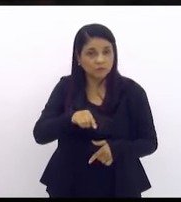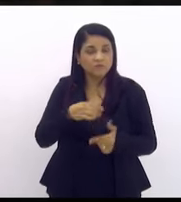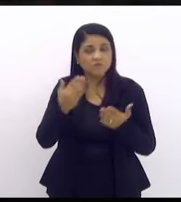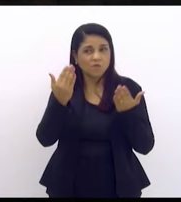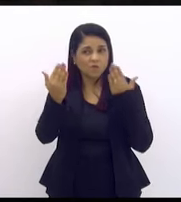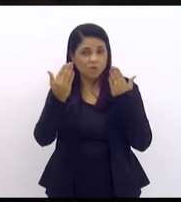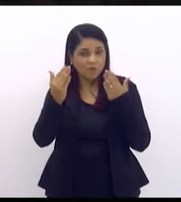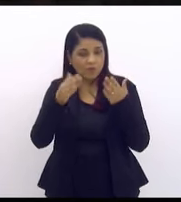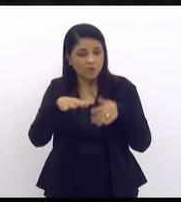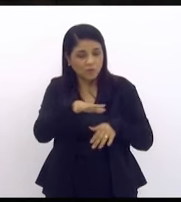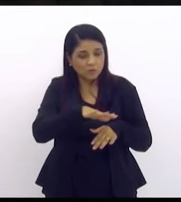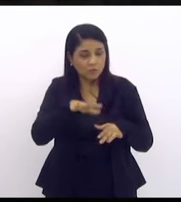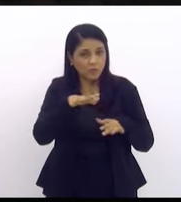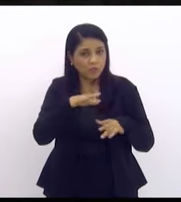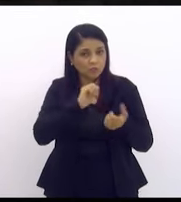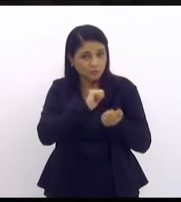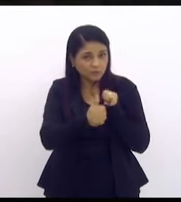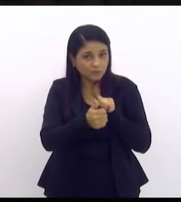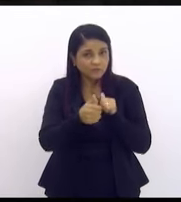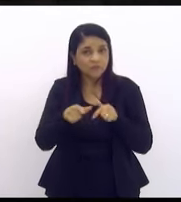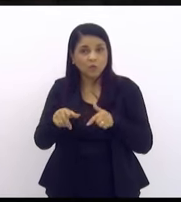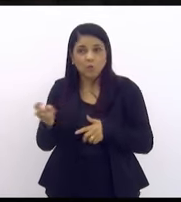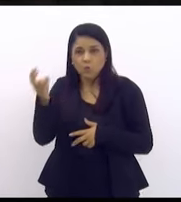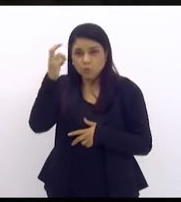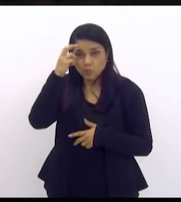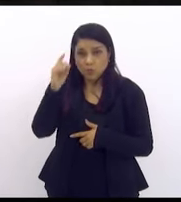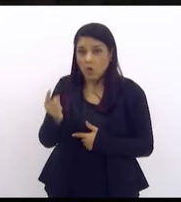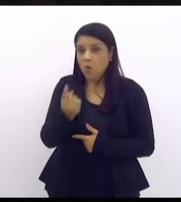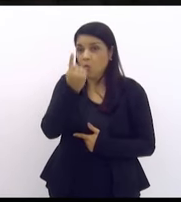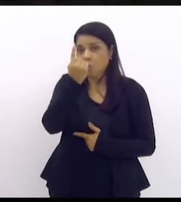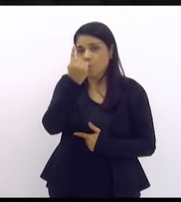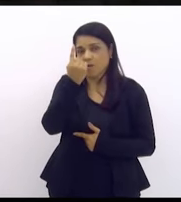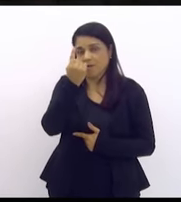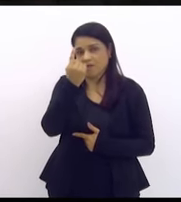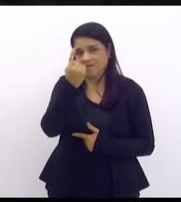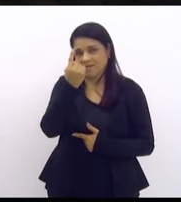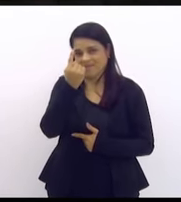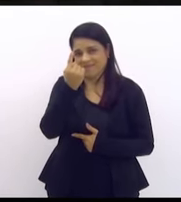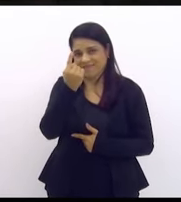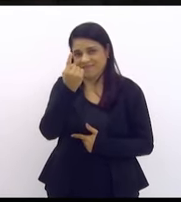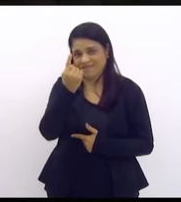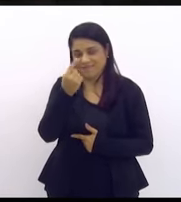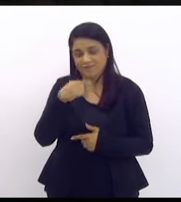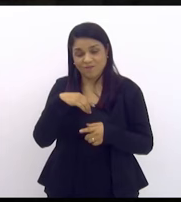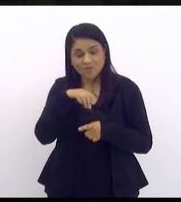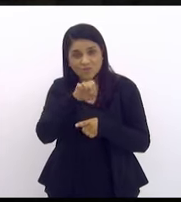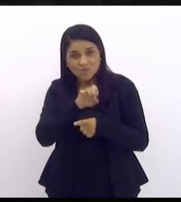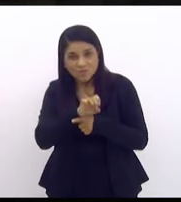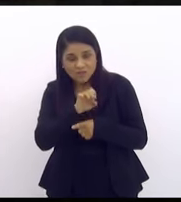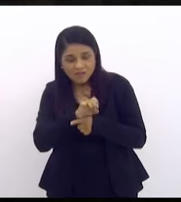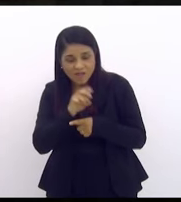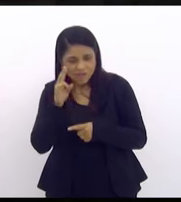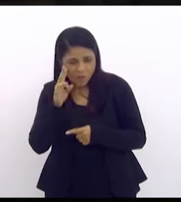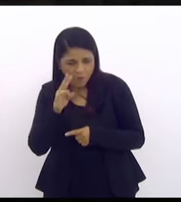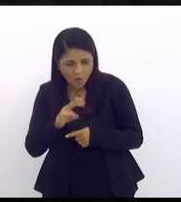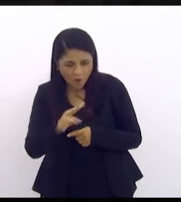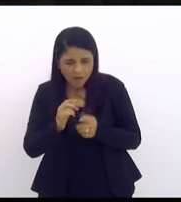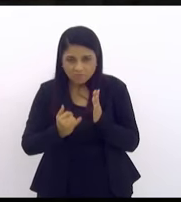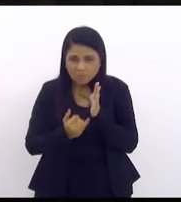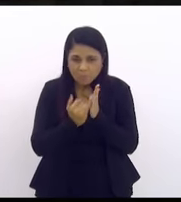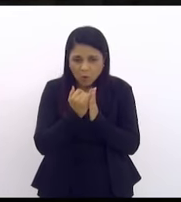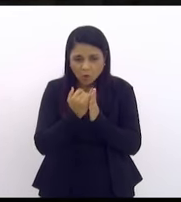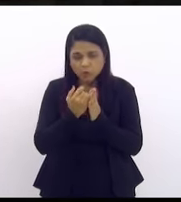de esporte, cultura, há apenas uma renúncia. Ou seja, o Estado olha para as isenções e